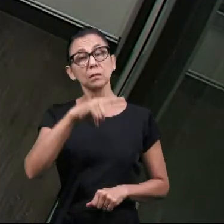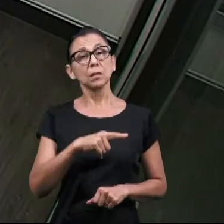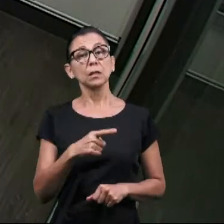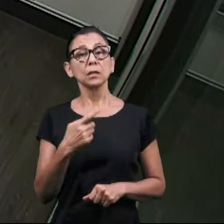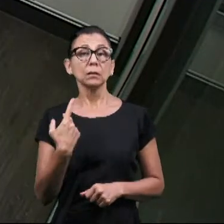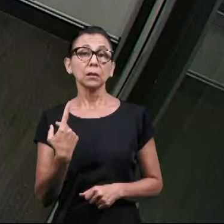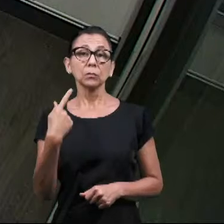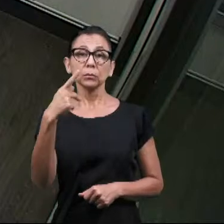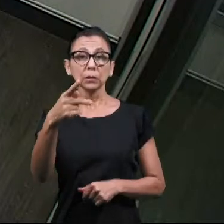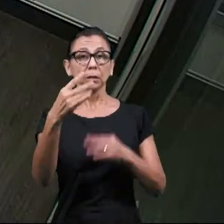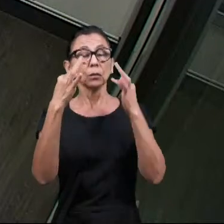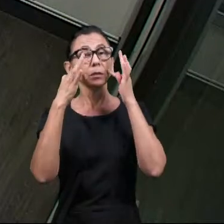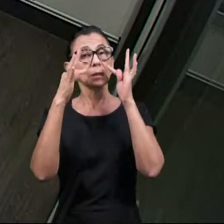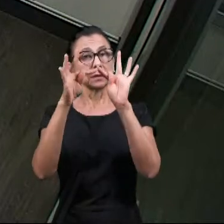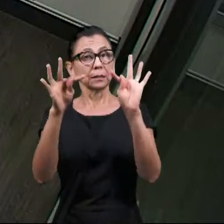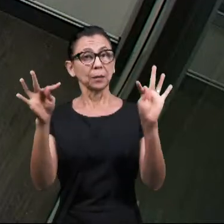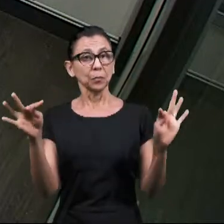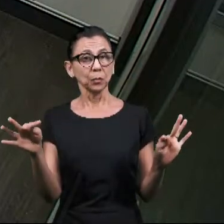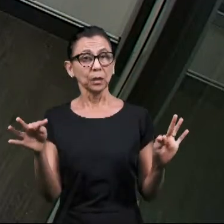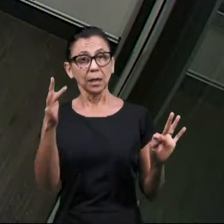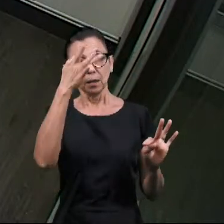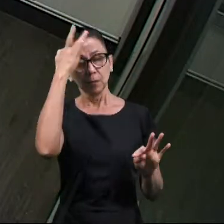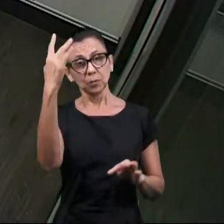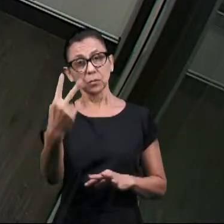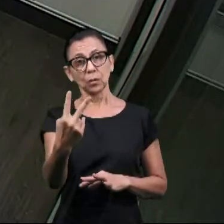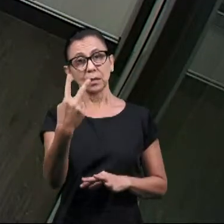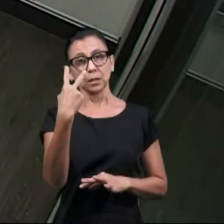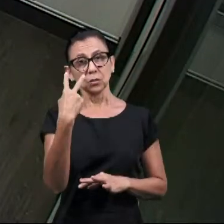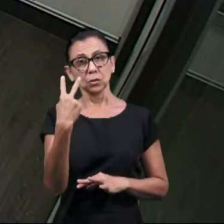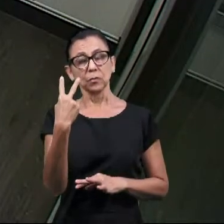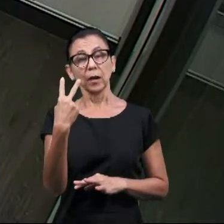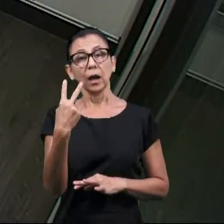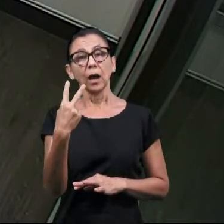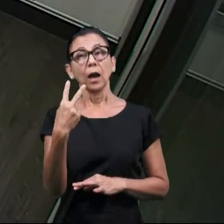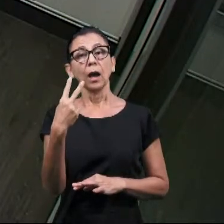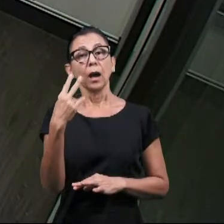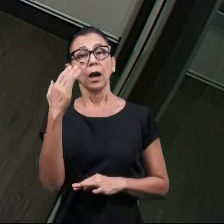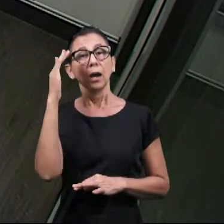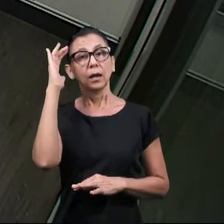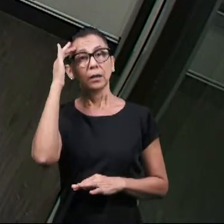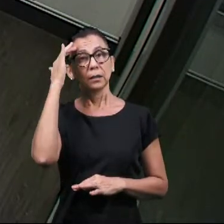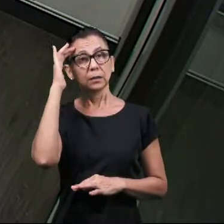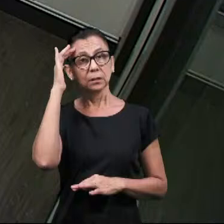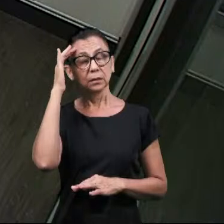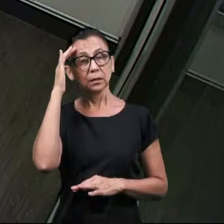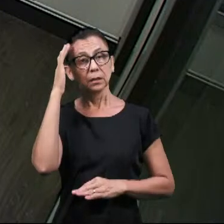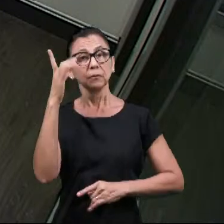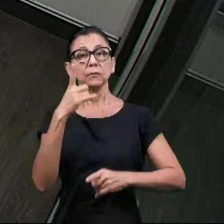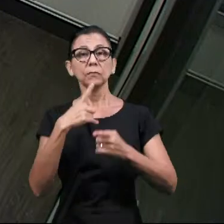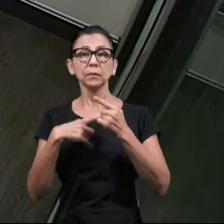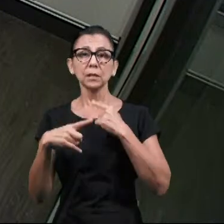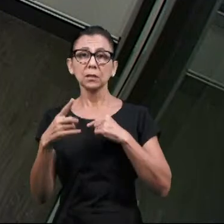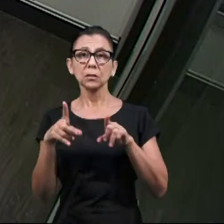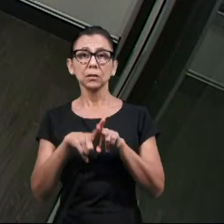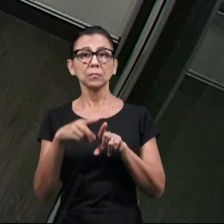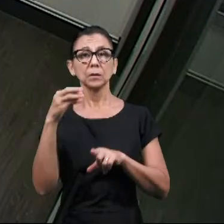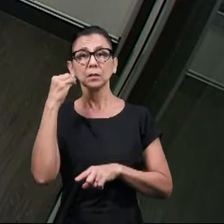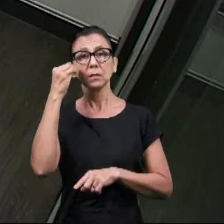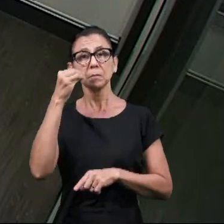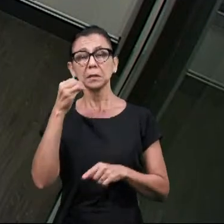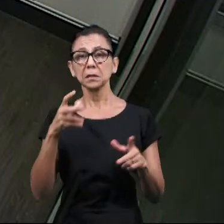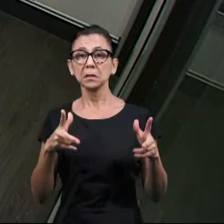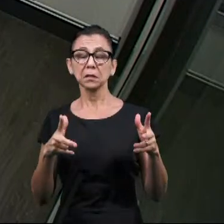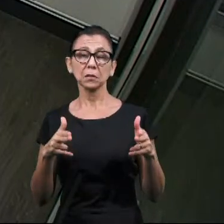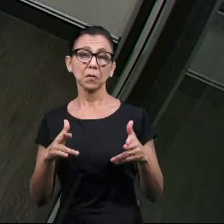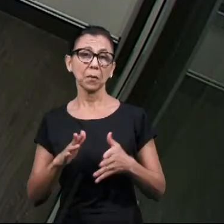e com certeza a semente vai ficar no coração ou por exemplo nós falamos o Pastor Amadeu né as vezes ela tá na faculdade já tá algum